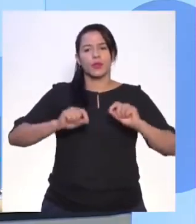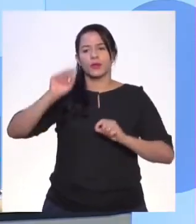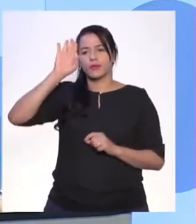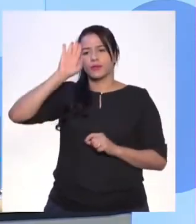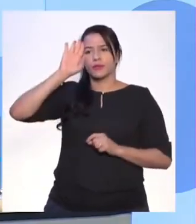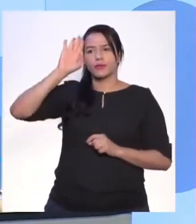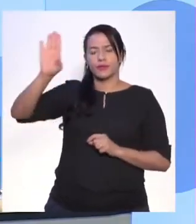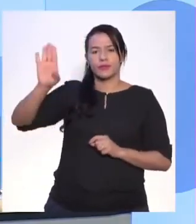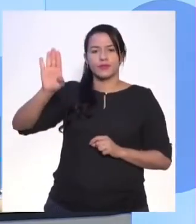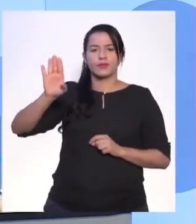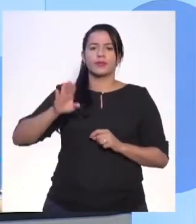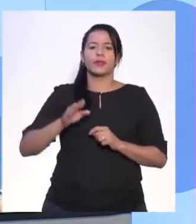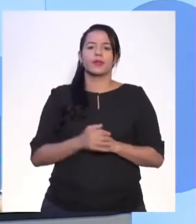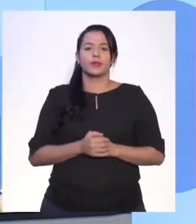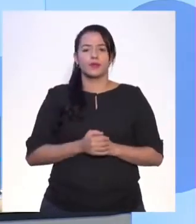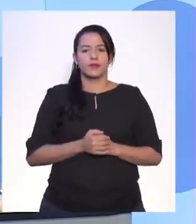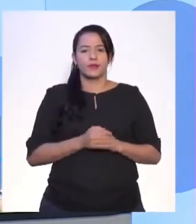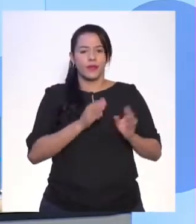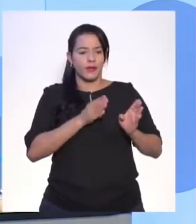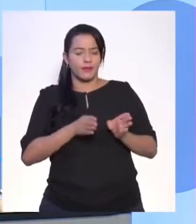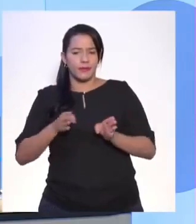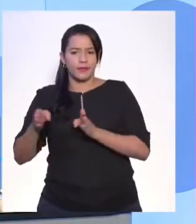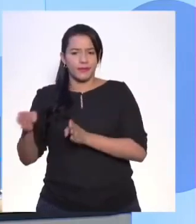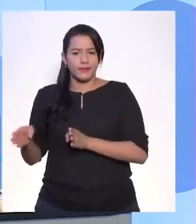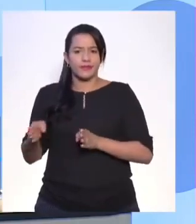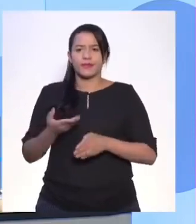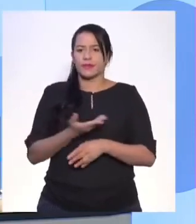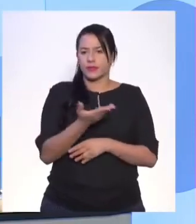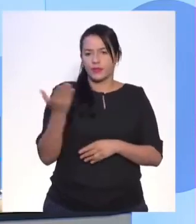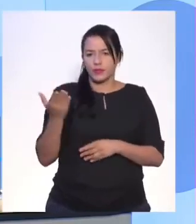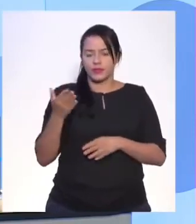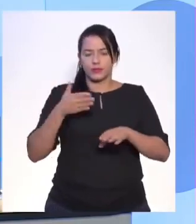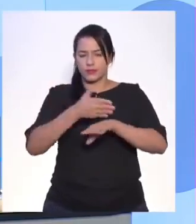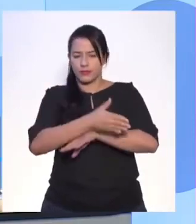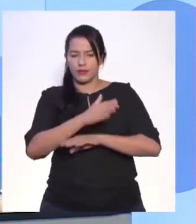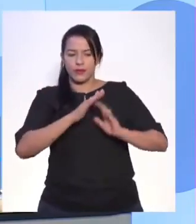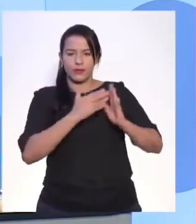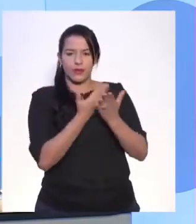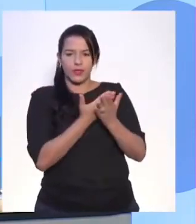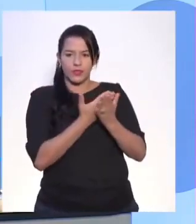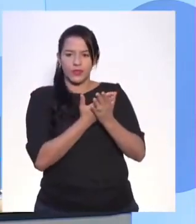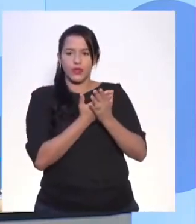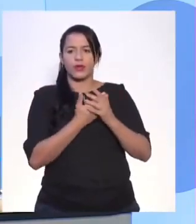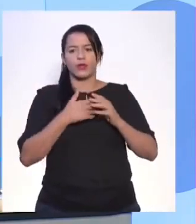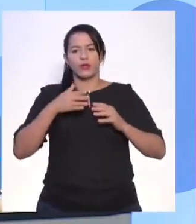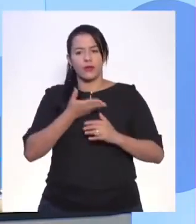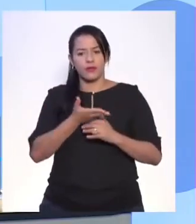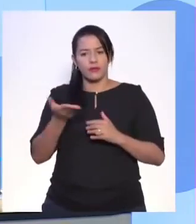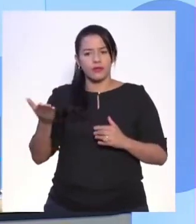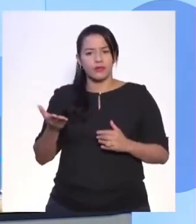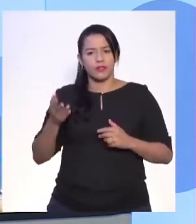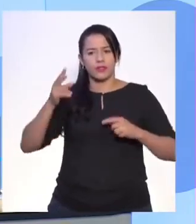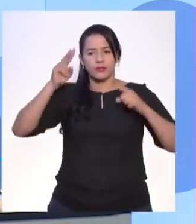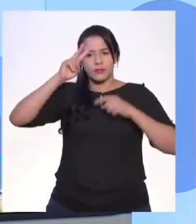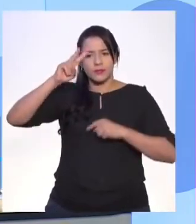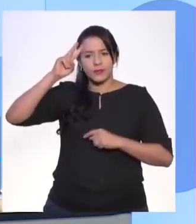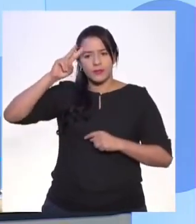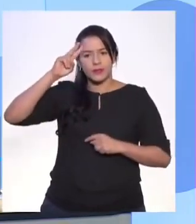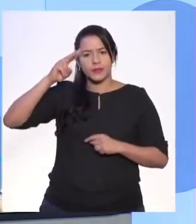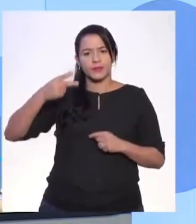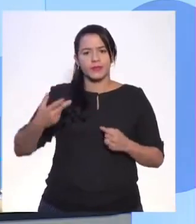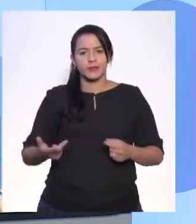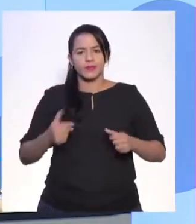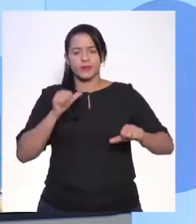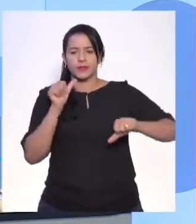a questão da norma padrão, né? Que é para isso que vocês vão para a escola, para aperfeiçoar a questão da norma padrão, né? E